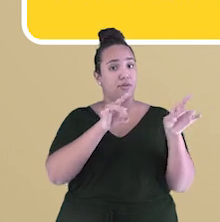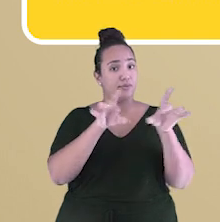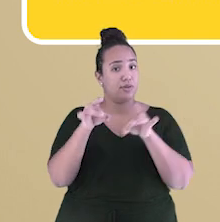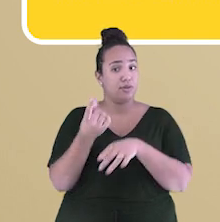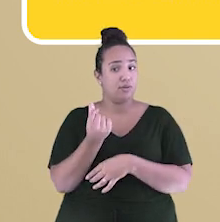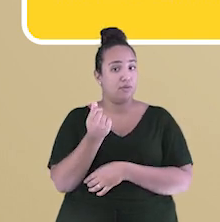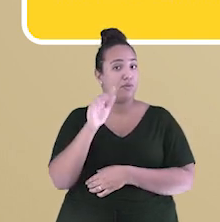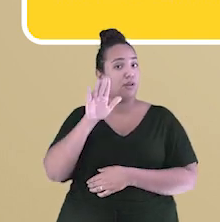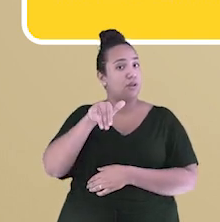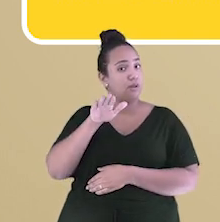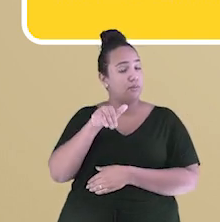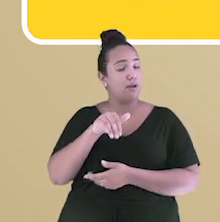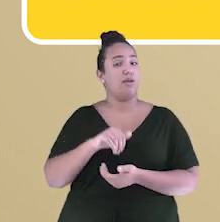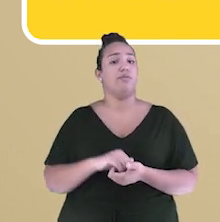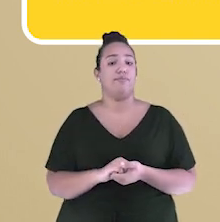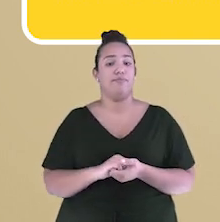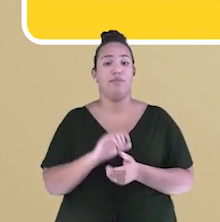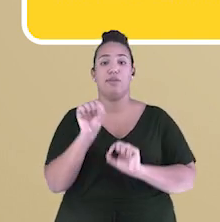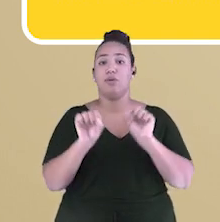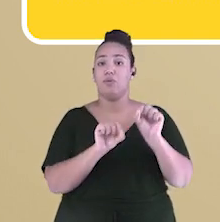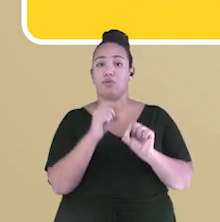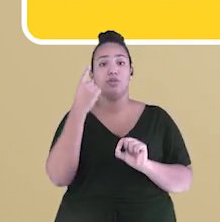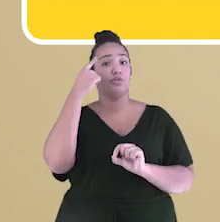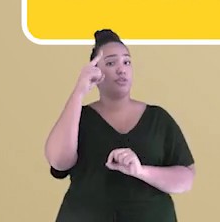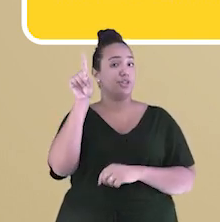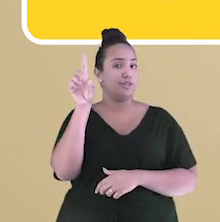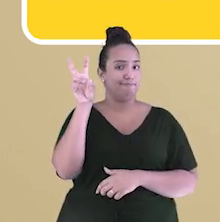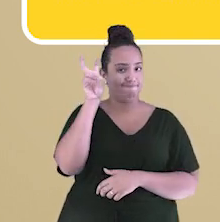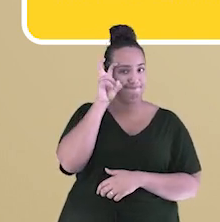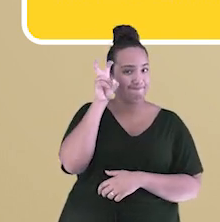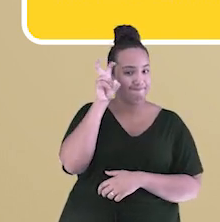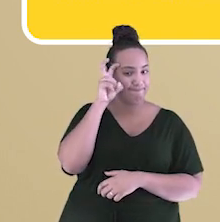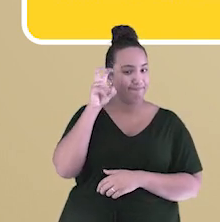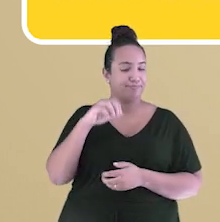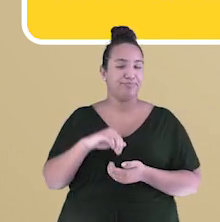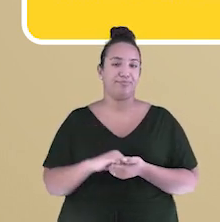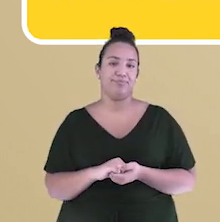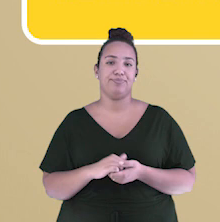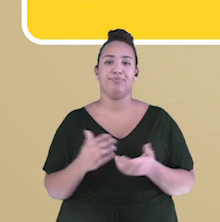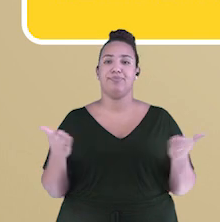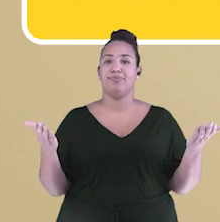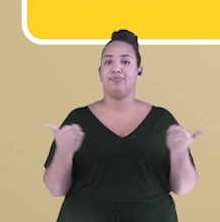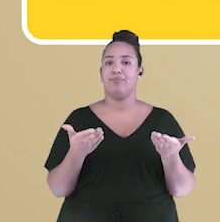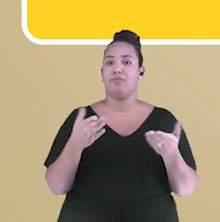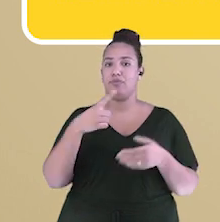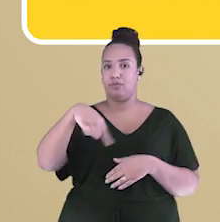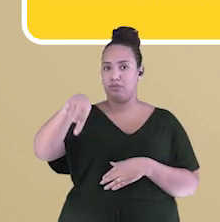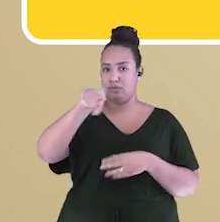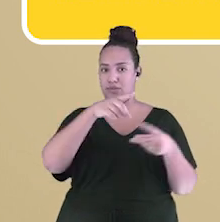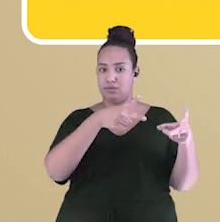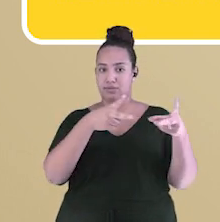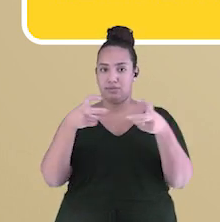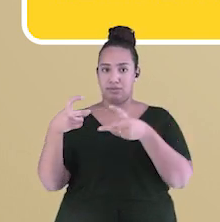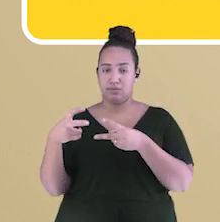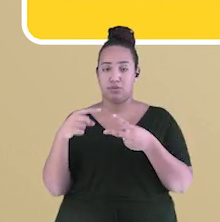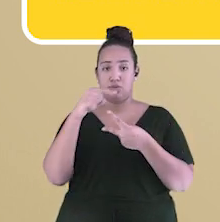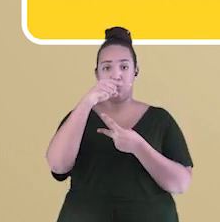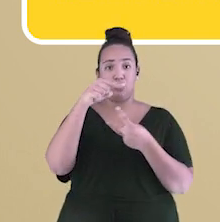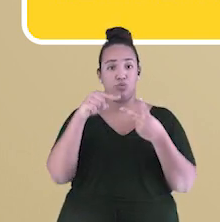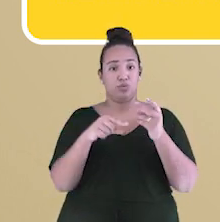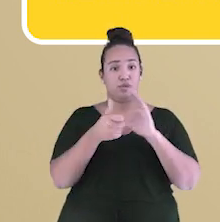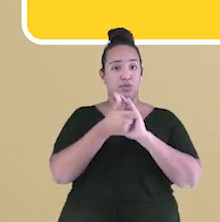um supermercado, que no caso é na quinta-feira. Agora me diga e observe